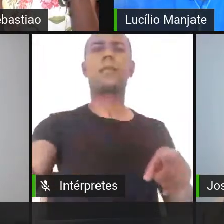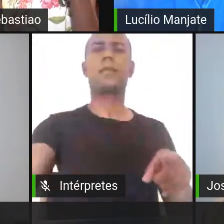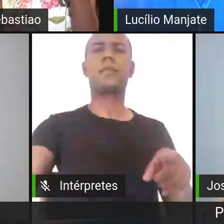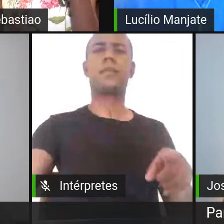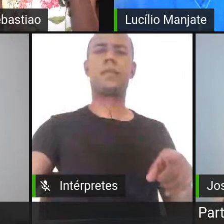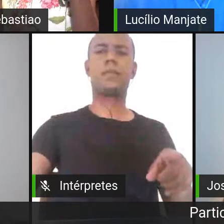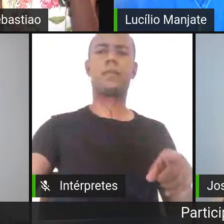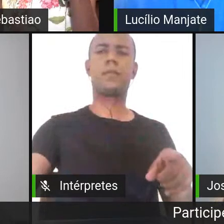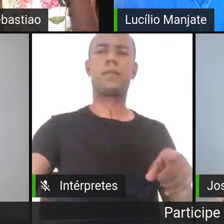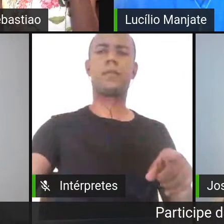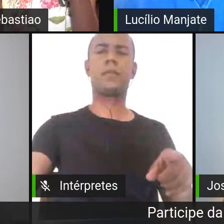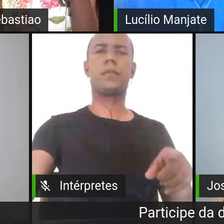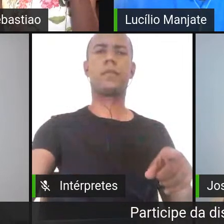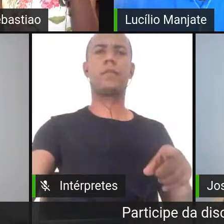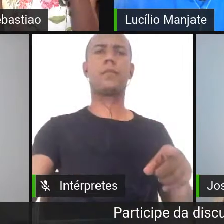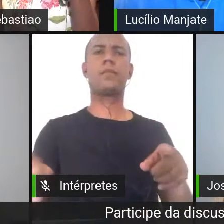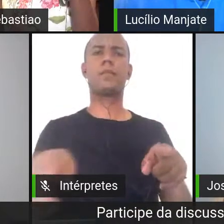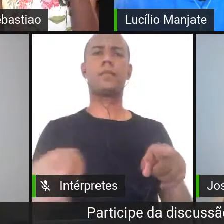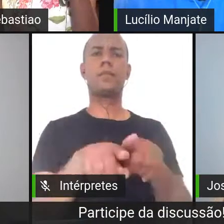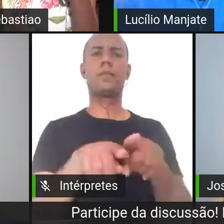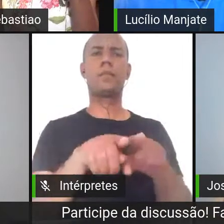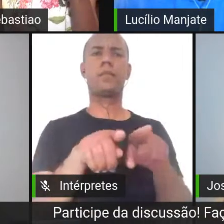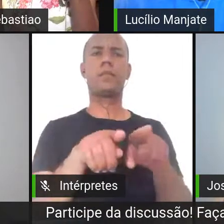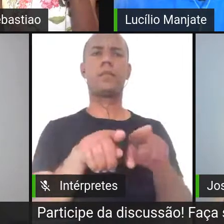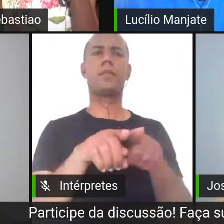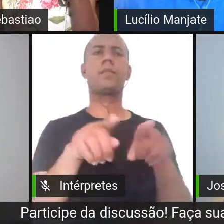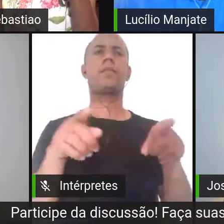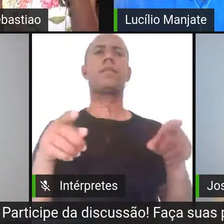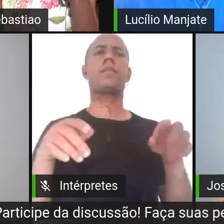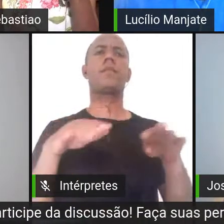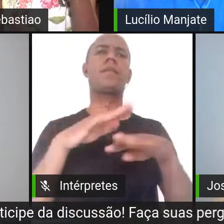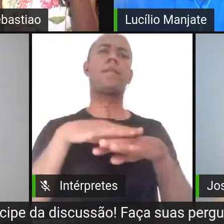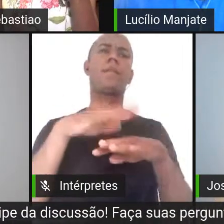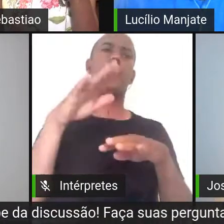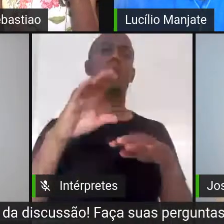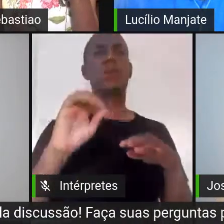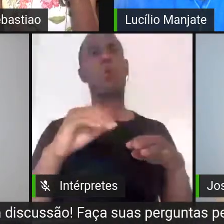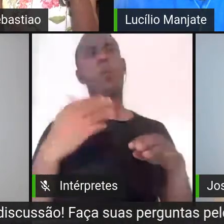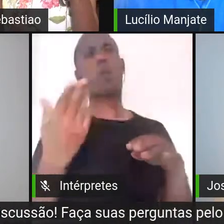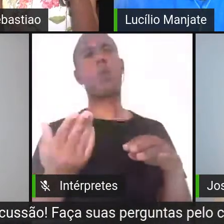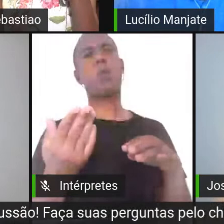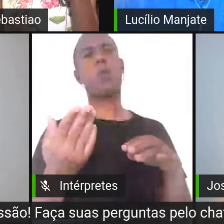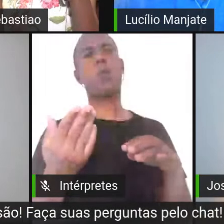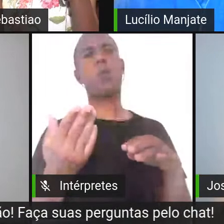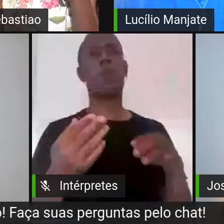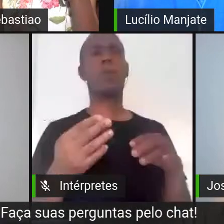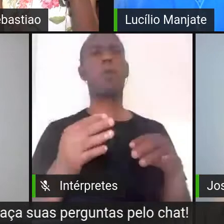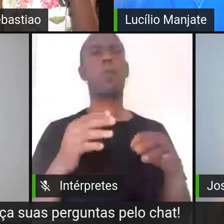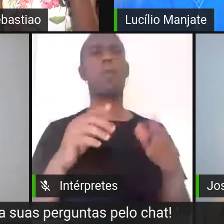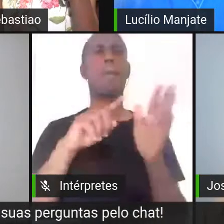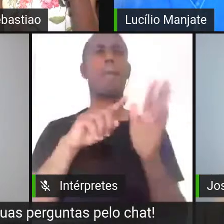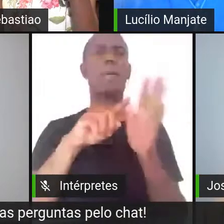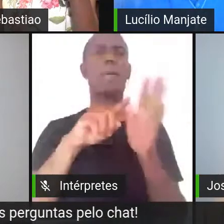Marcelo Barona, e também, estou a esquecer o título, de Carlos dos Santos. Exatamente.